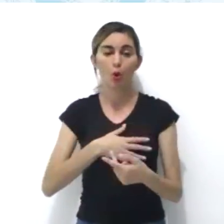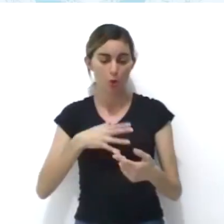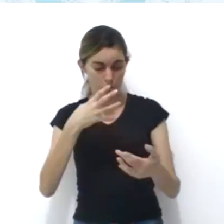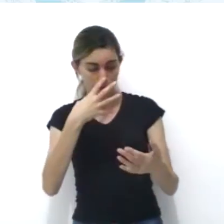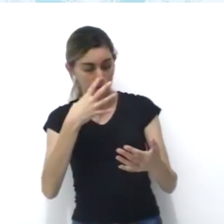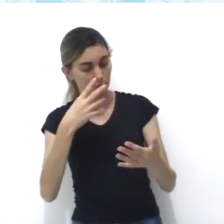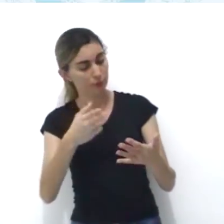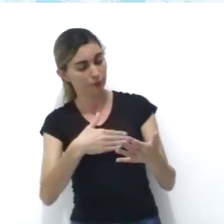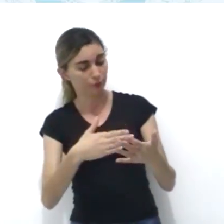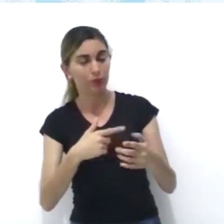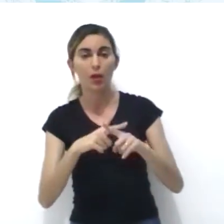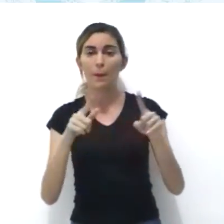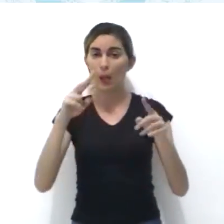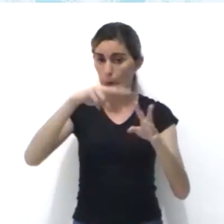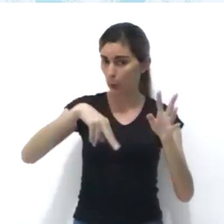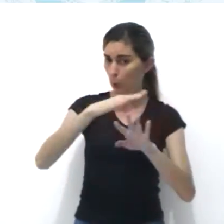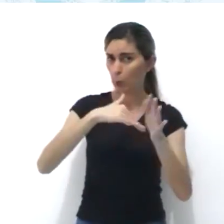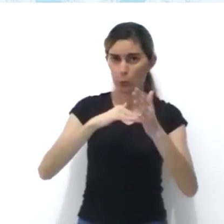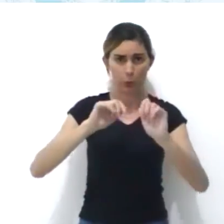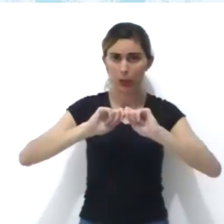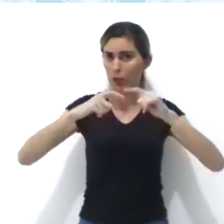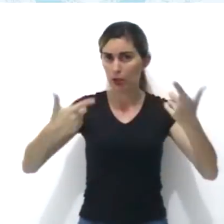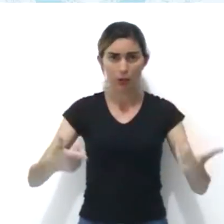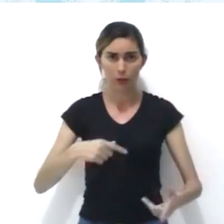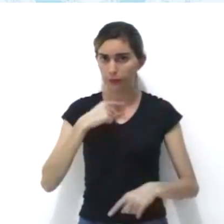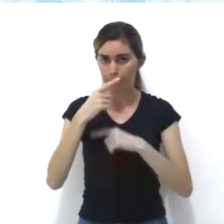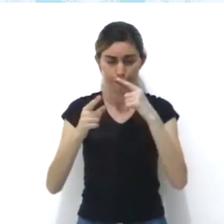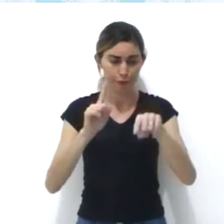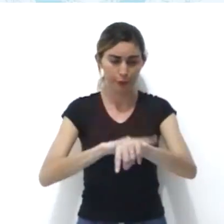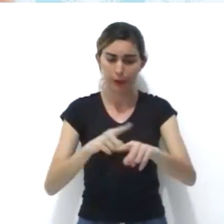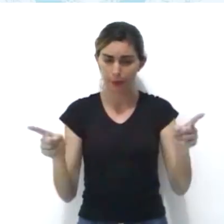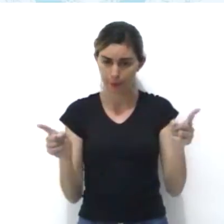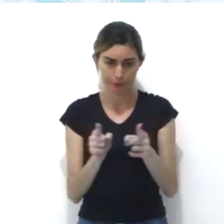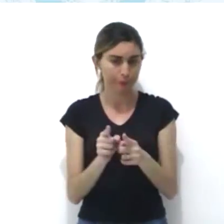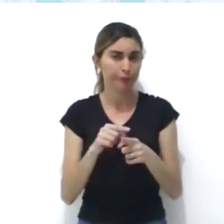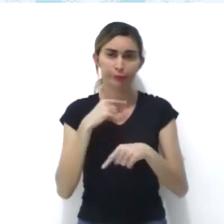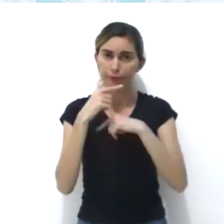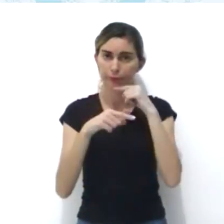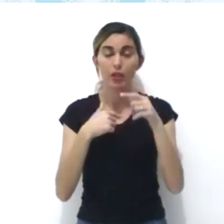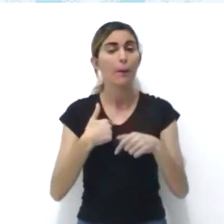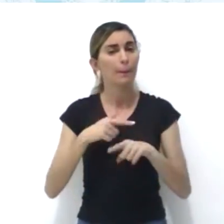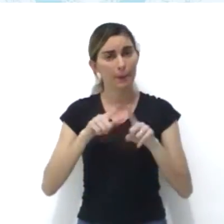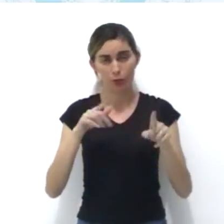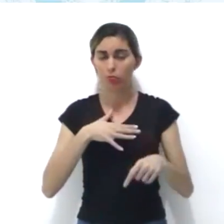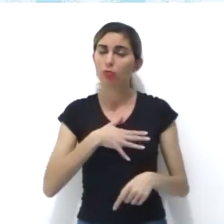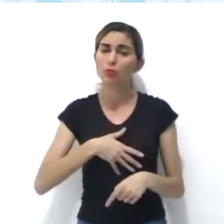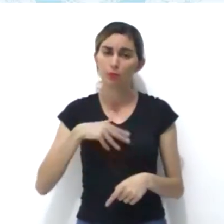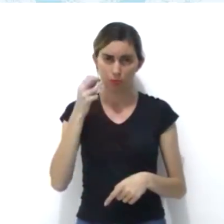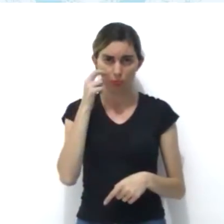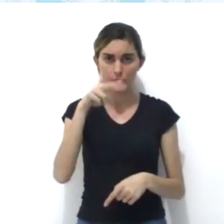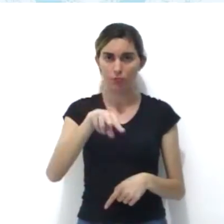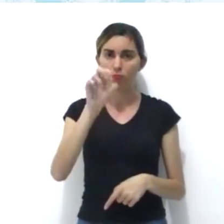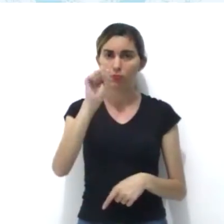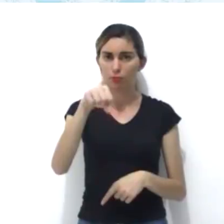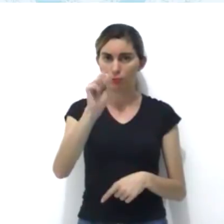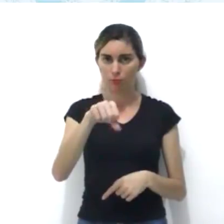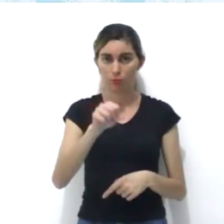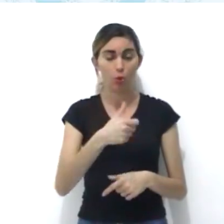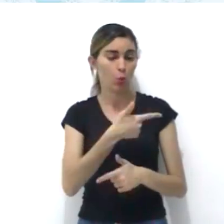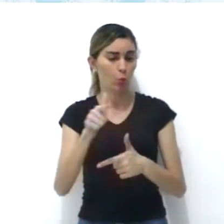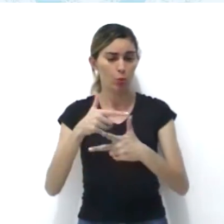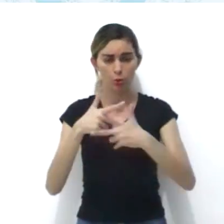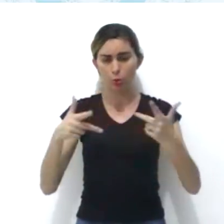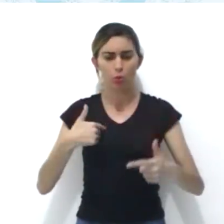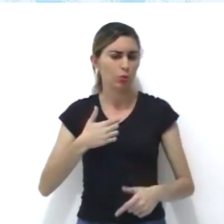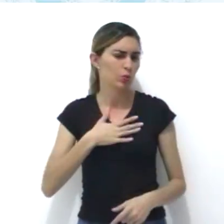que gostam de estar ali olhando, mas ler tudo, claro, evidentemente que o tempo não vai dar, mas eles gostam de ver sim. E